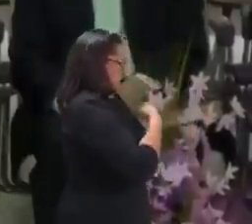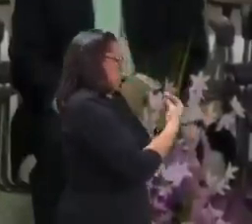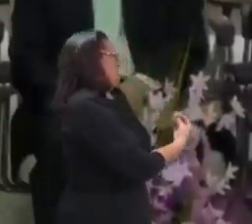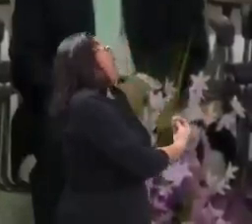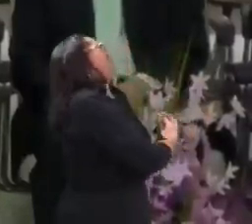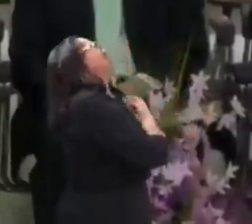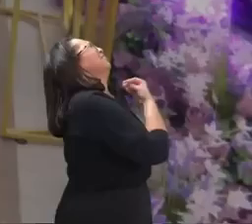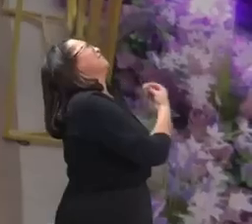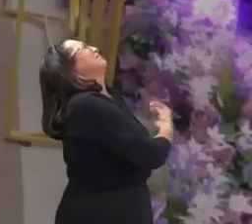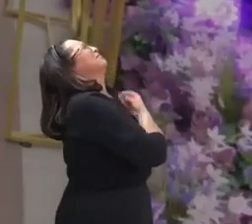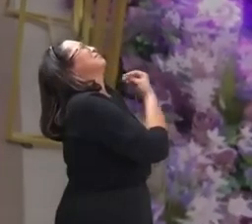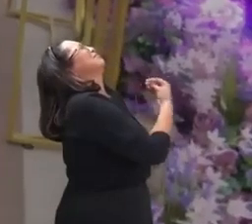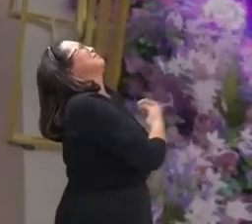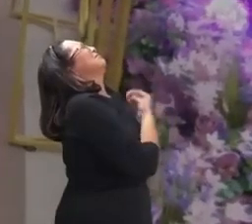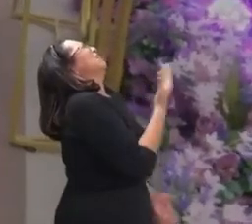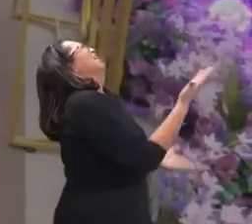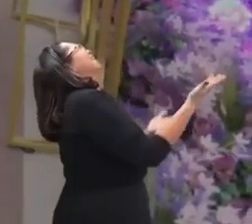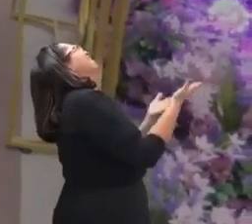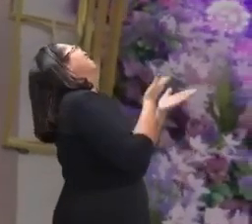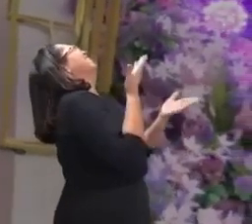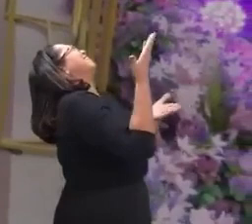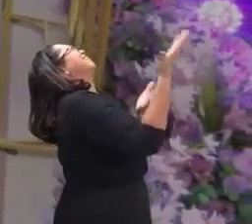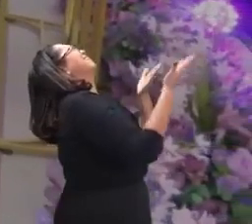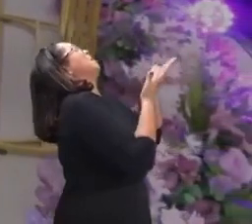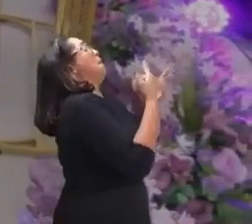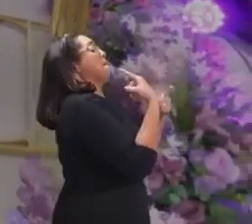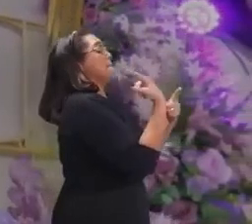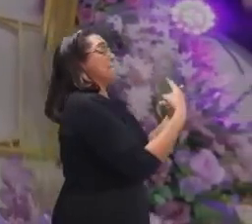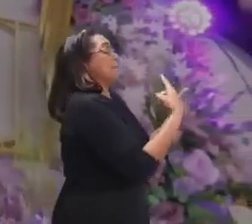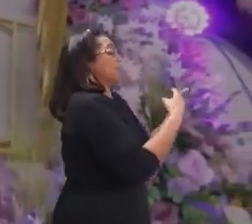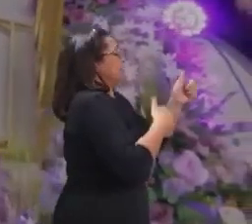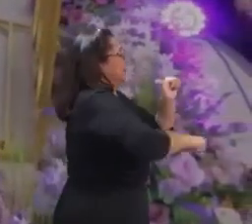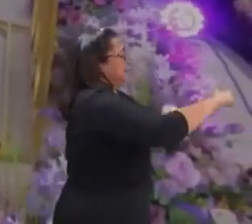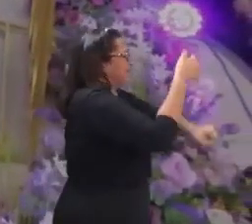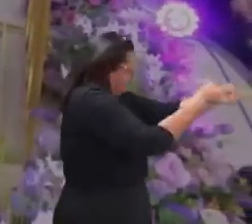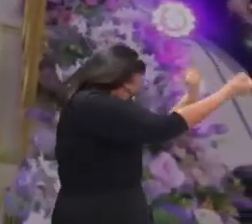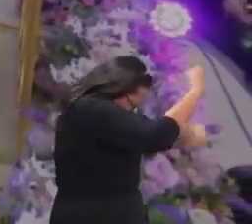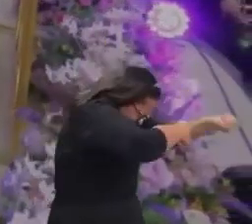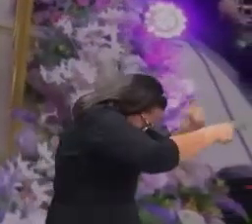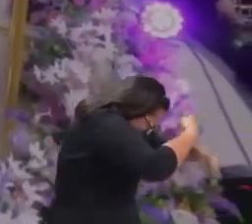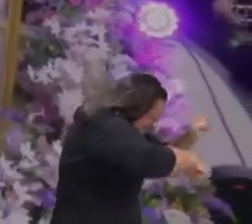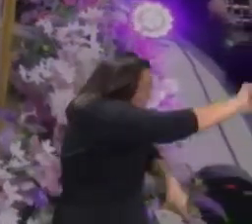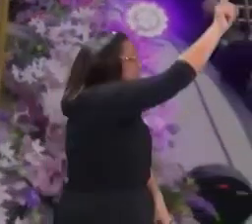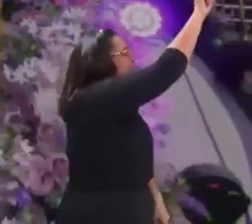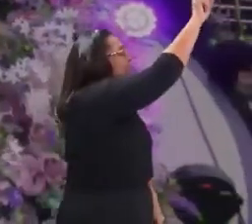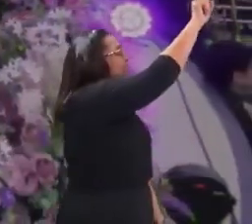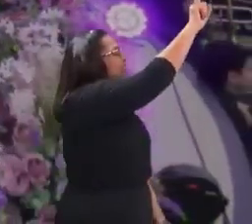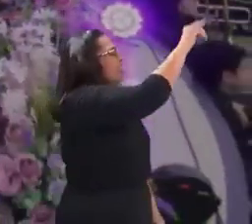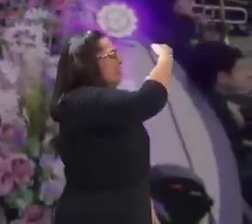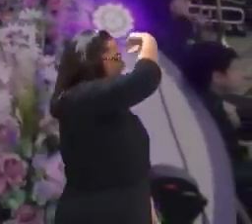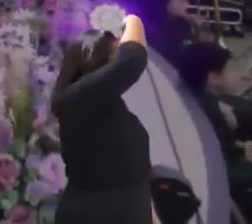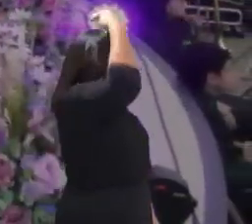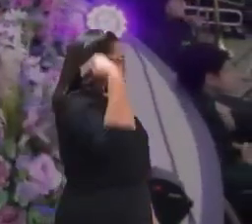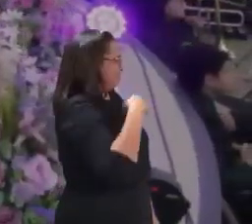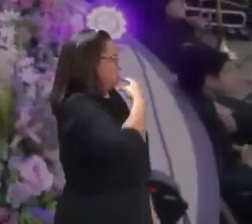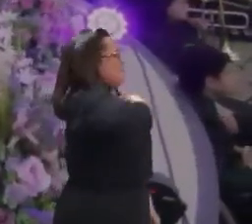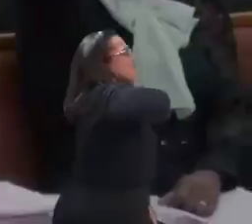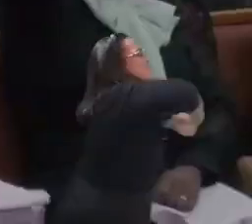A viravolta aconteceu. Haverá reviravolta, haverá reviravolta, haverá. E ela foi.